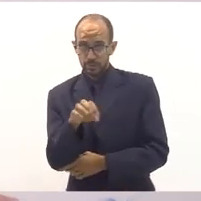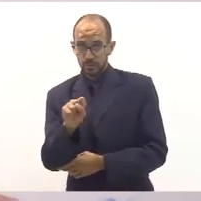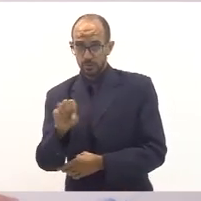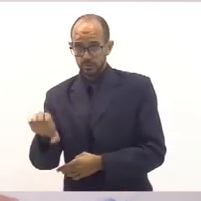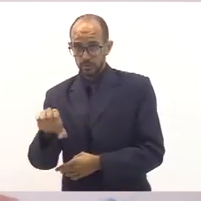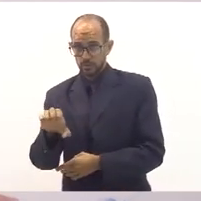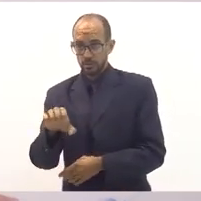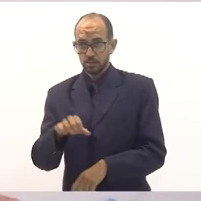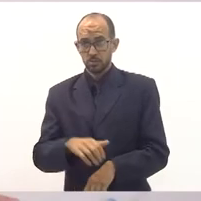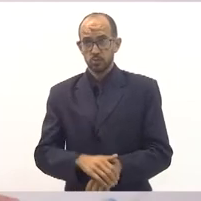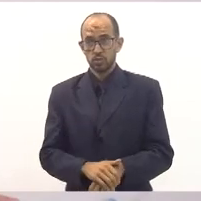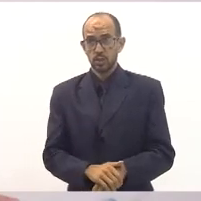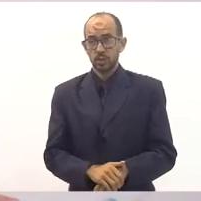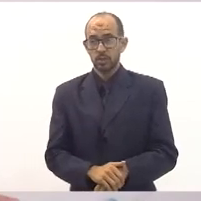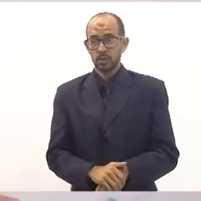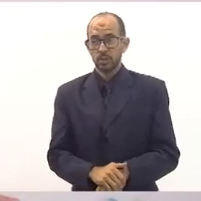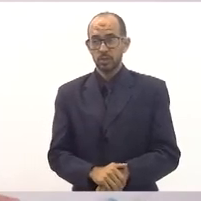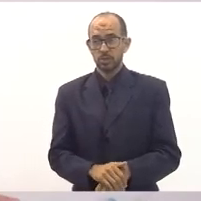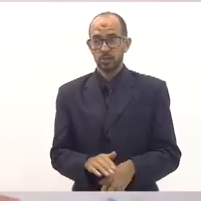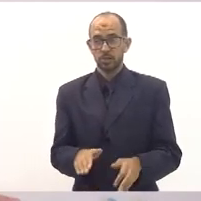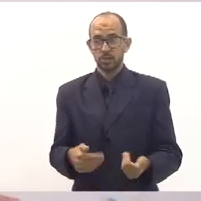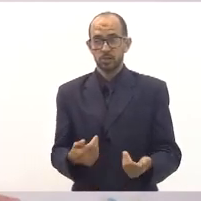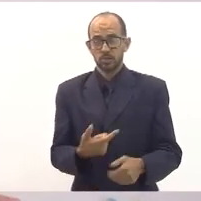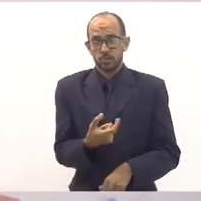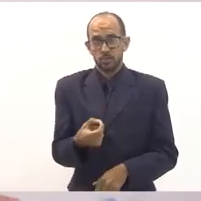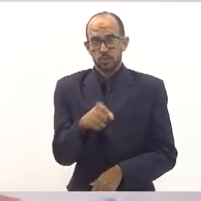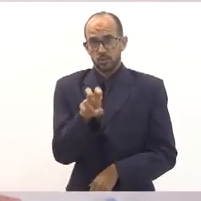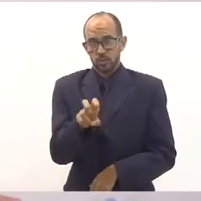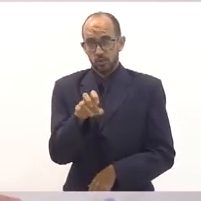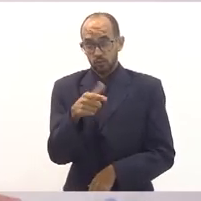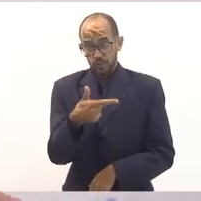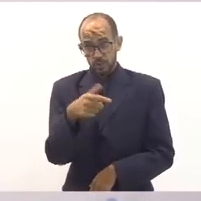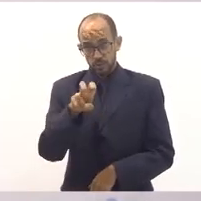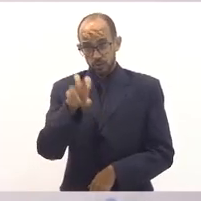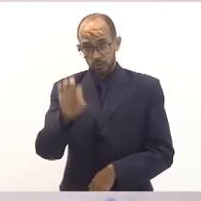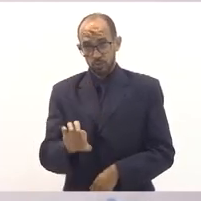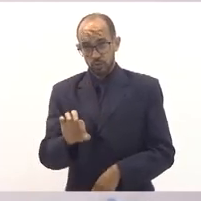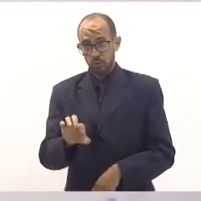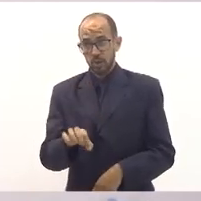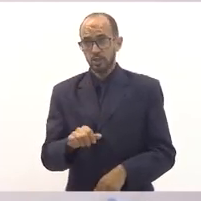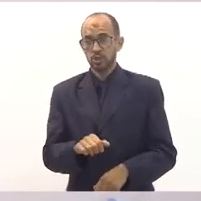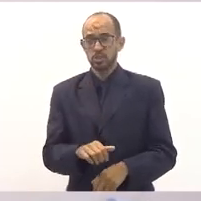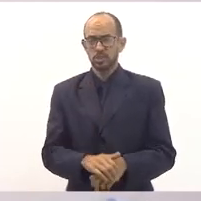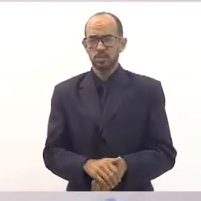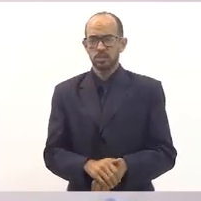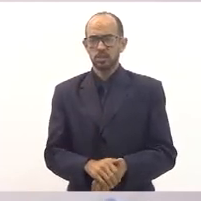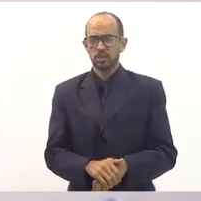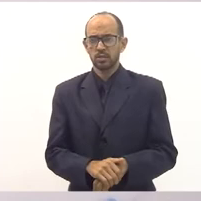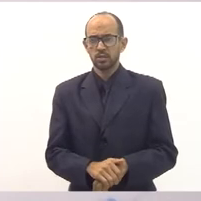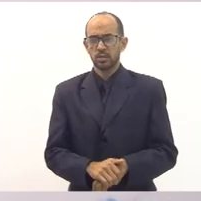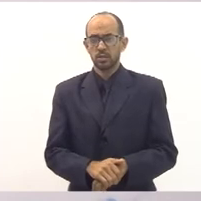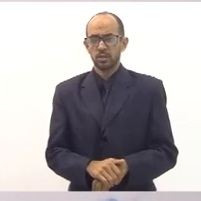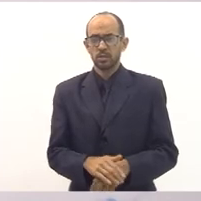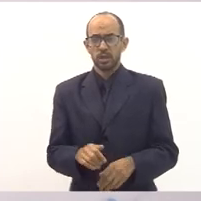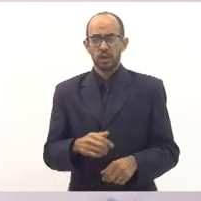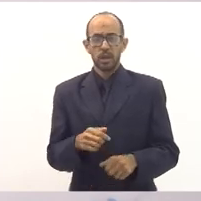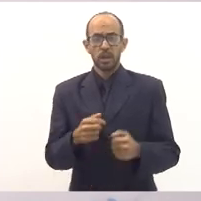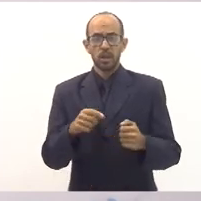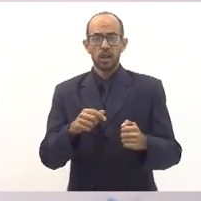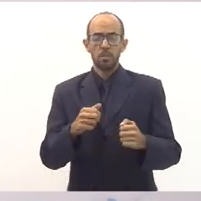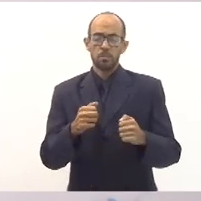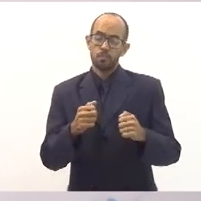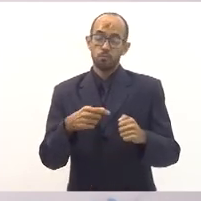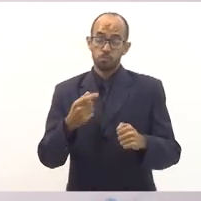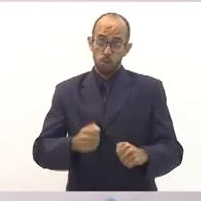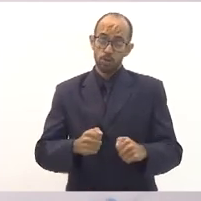pesquisas resultaram 85 porcento sucesso terapêutico e remissão dos sintomas a gente está falando de alguma coisa que pode ser revolucionária para o